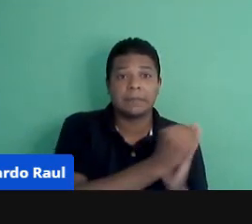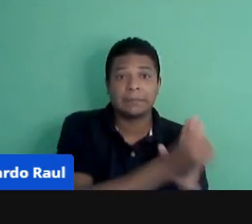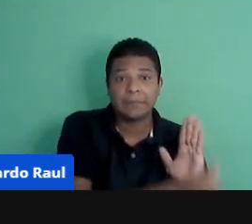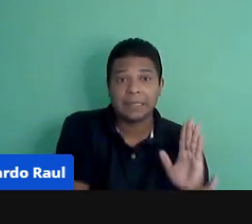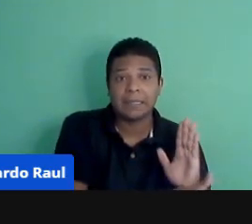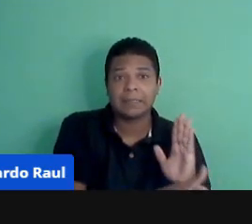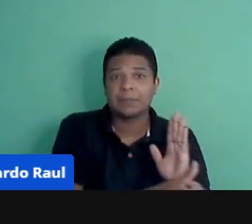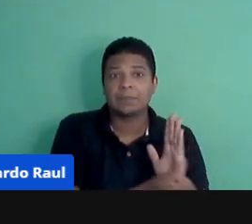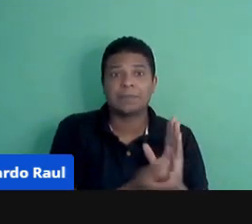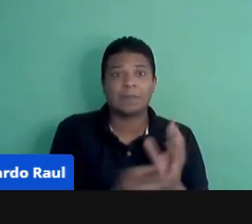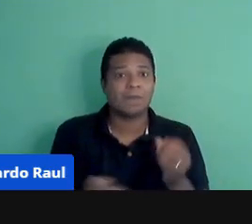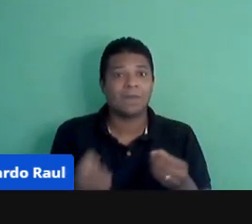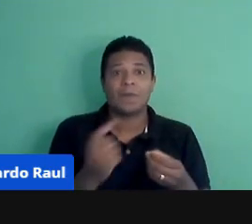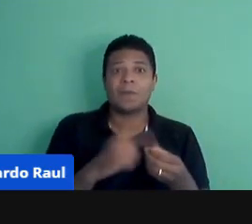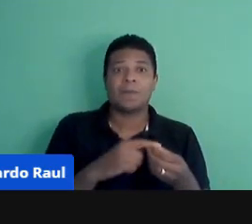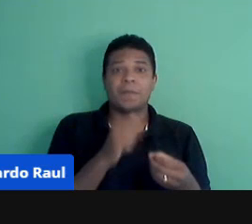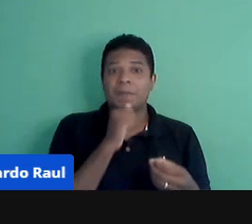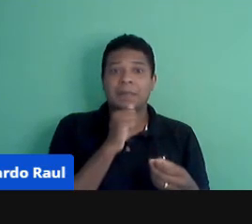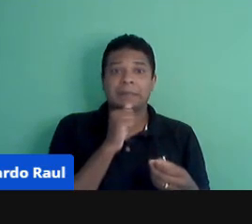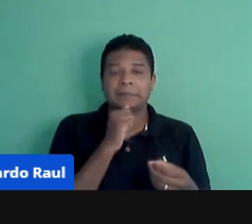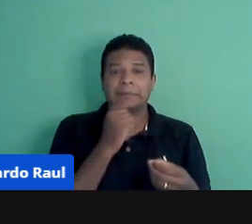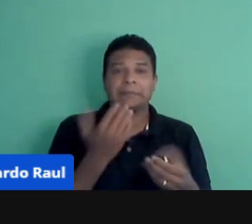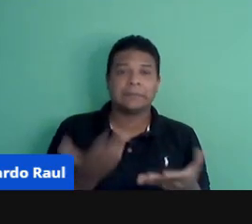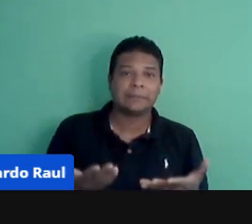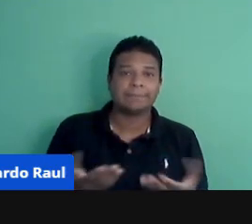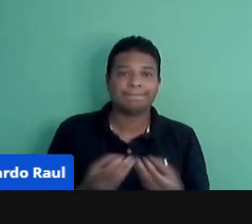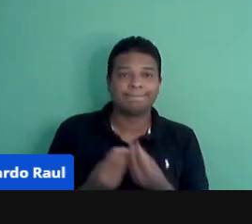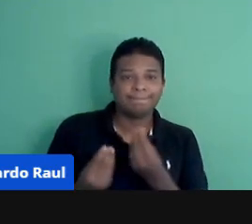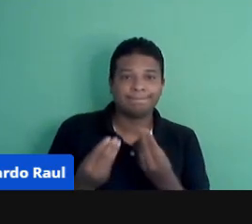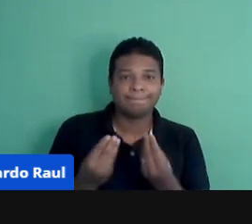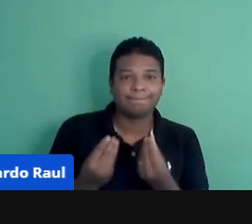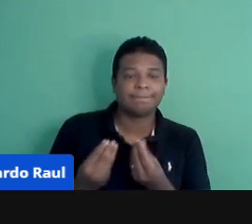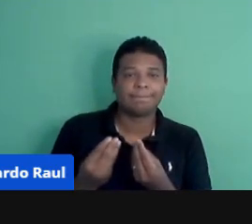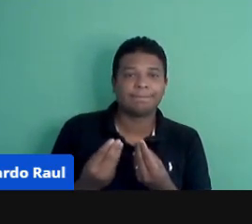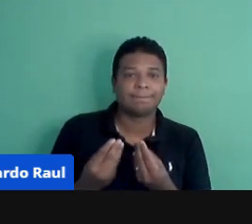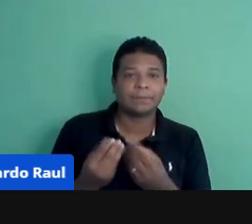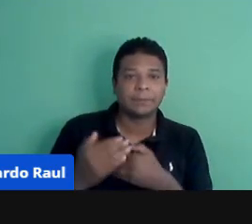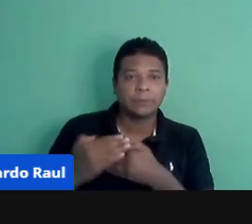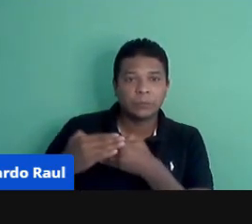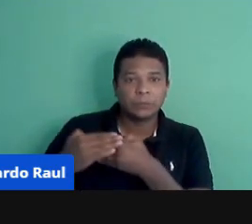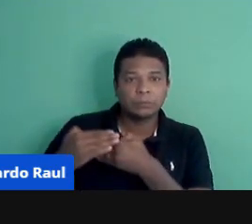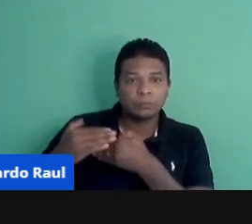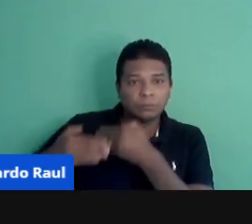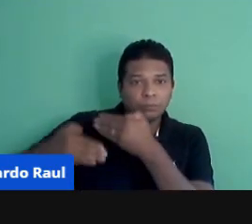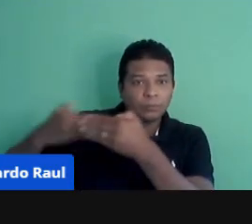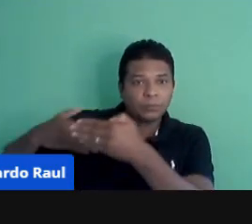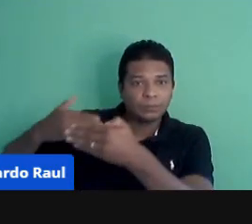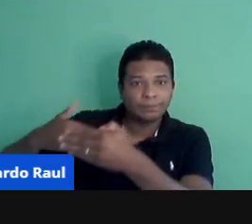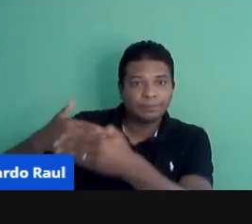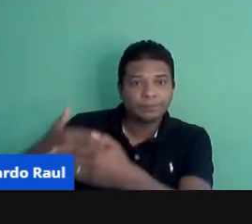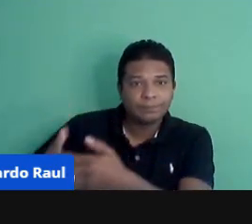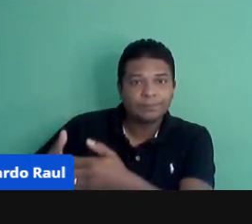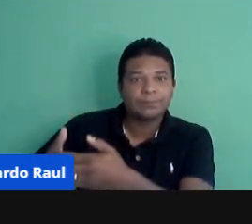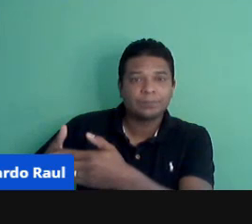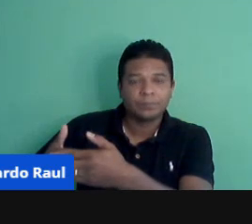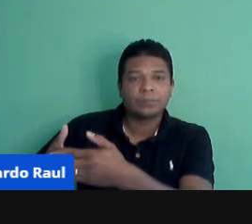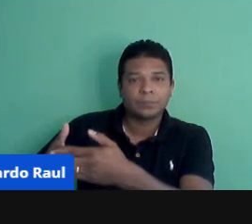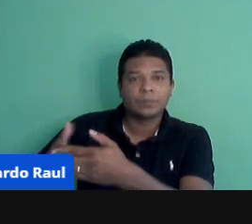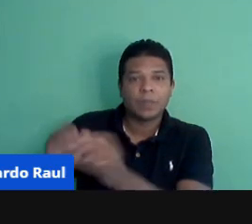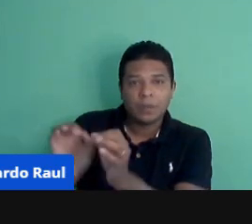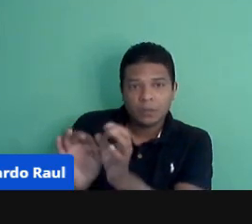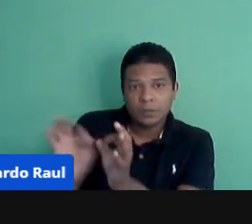voltar mais em 2020. Na medida que as coisas foram avançando, a gente também foi avançando na